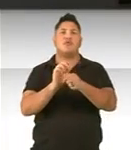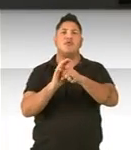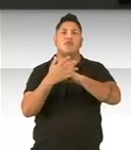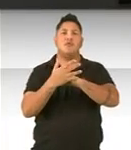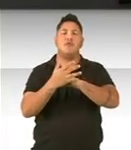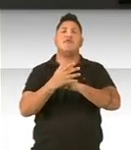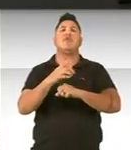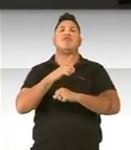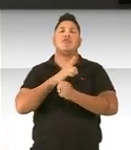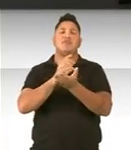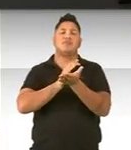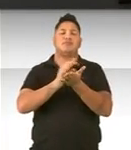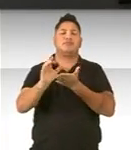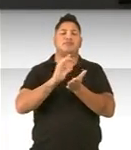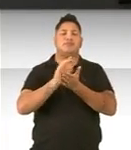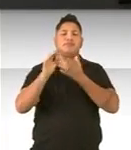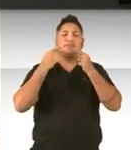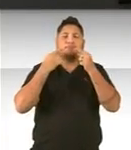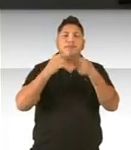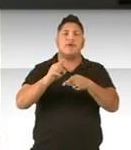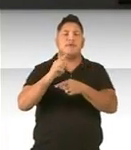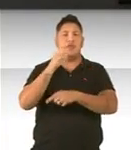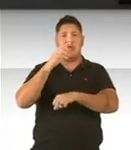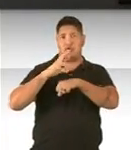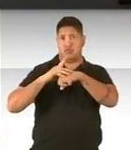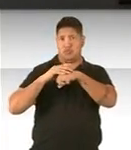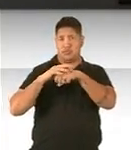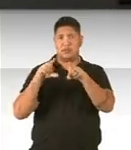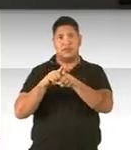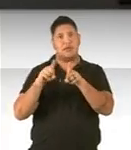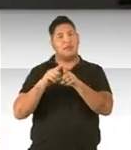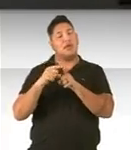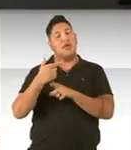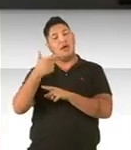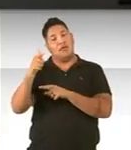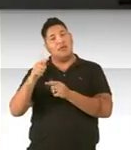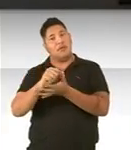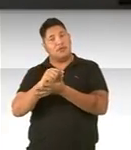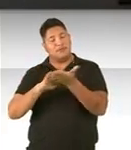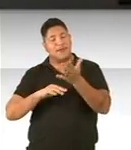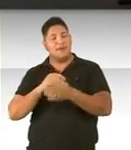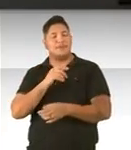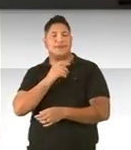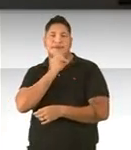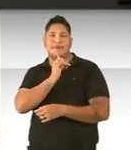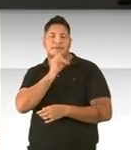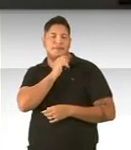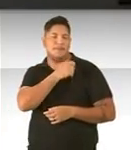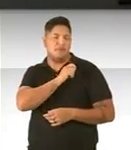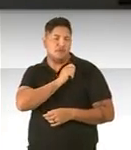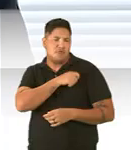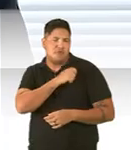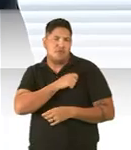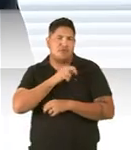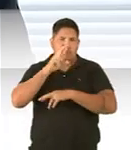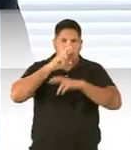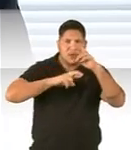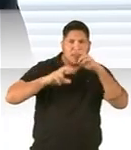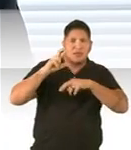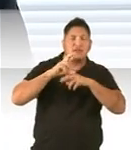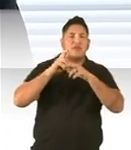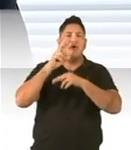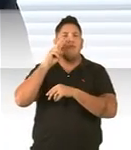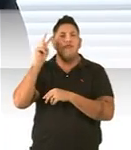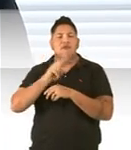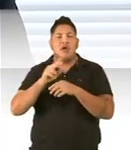Covid, destinou recursos para o enfrentamento da doença, e isso sem dizer as ações de fiscalização e acompanhamento de